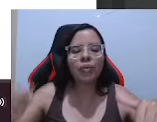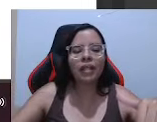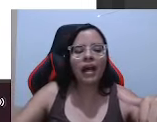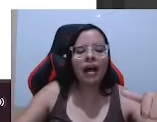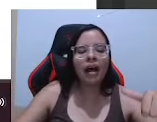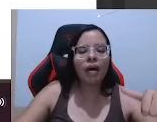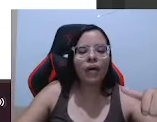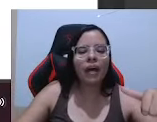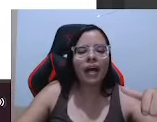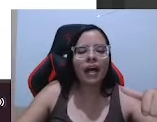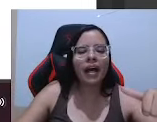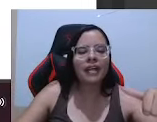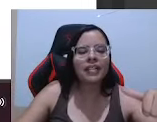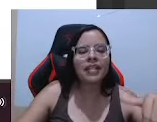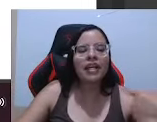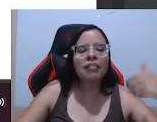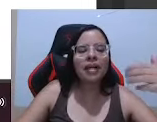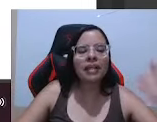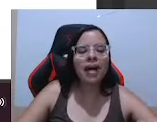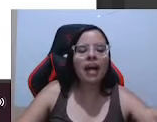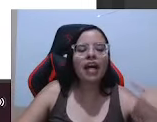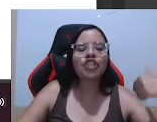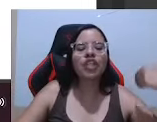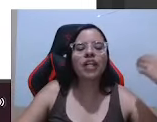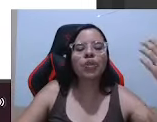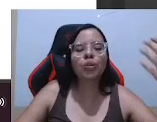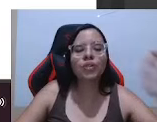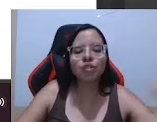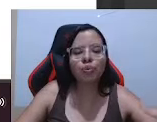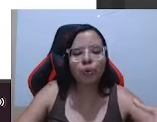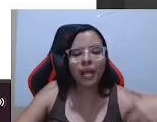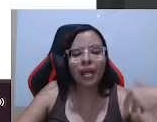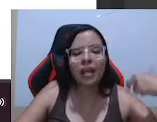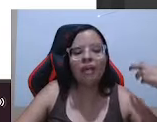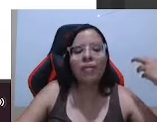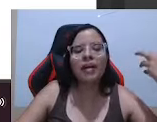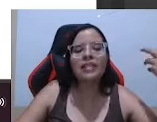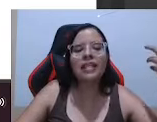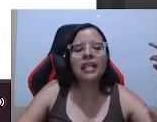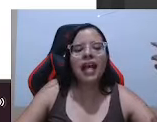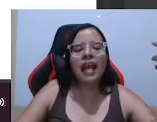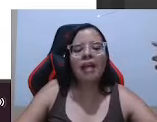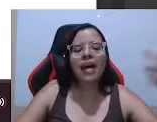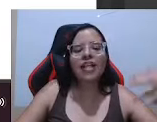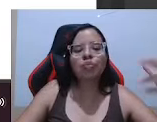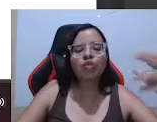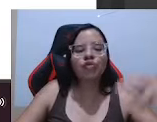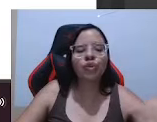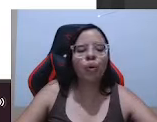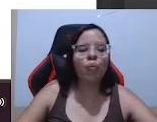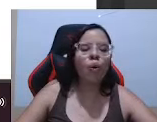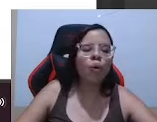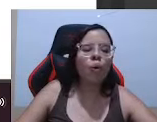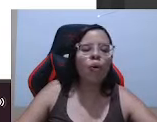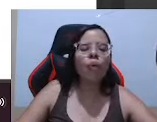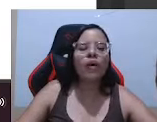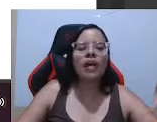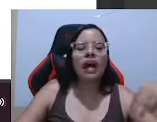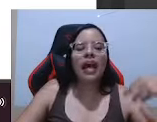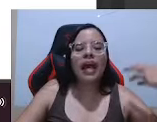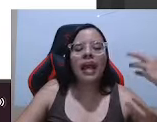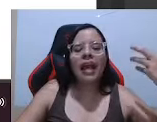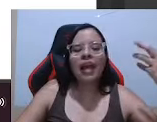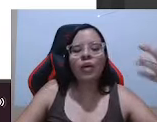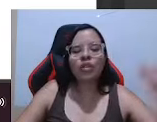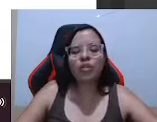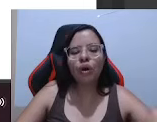colocação pronominal, crase, matemática, resolução de problemas, máximo divisor comum,